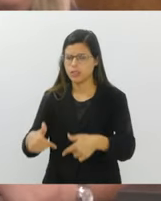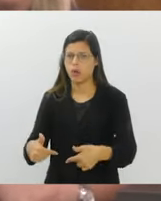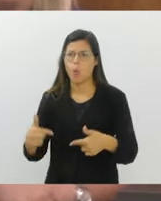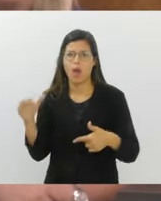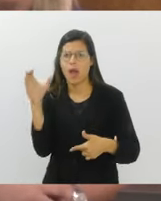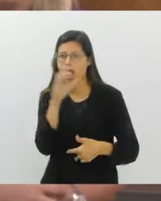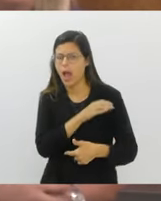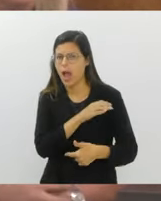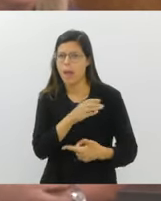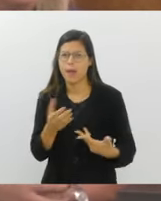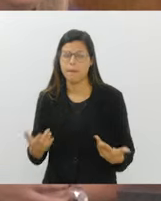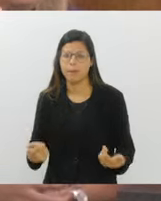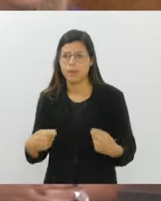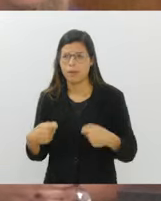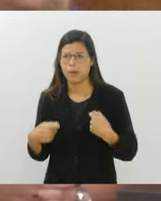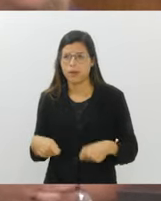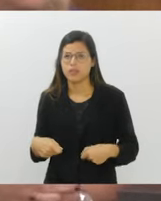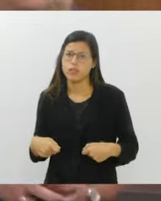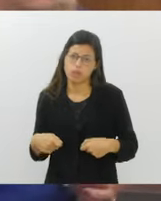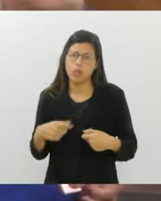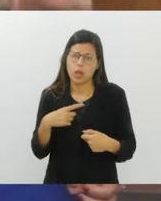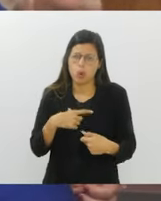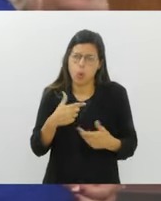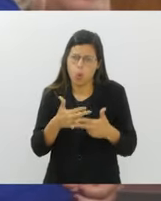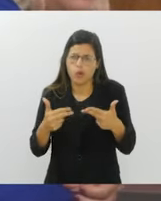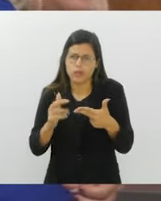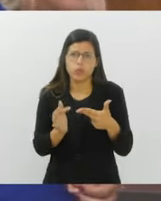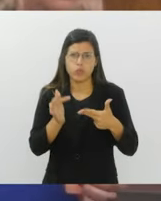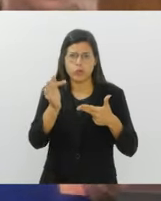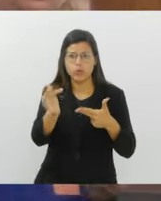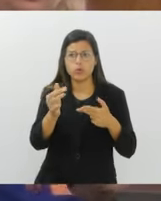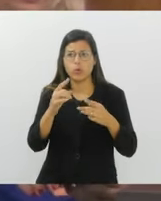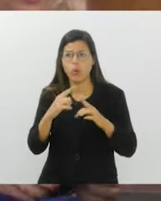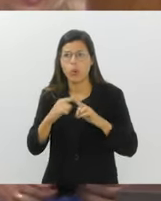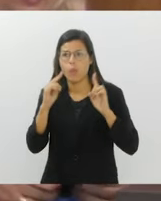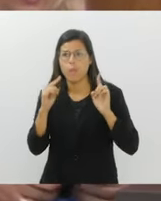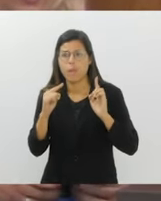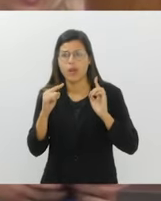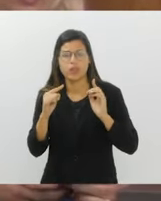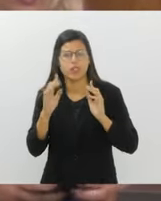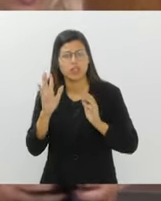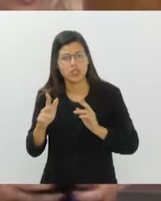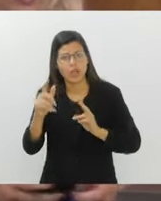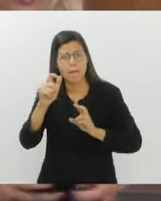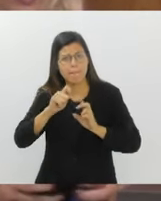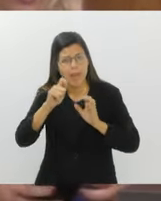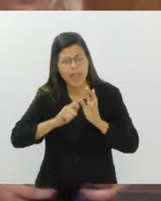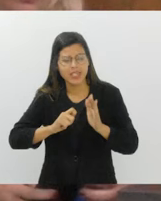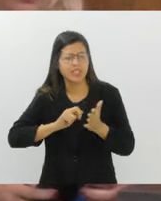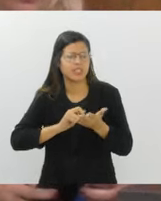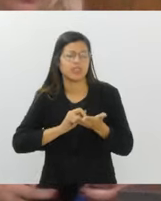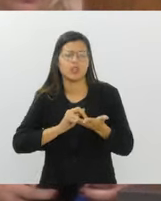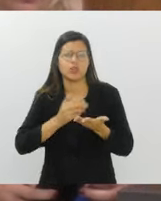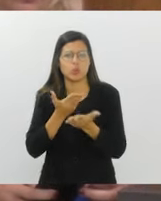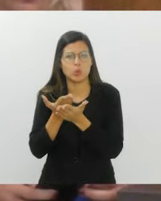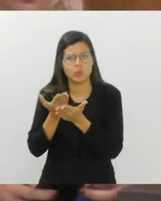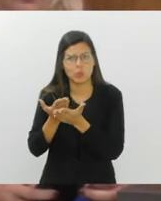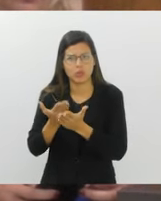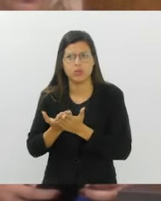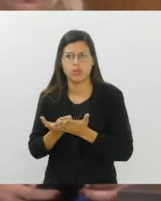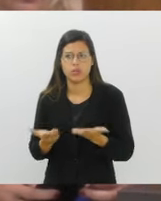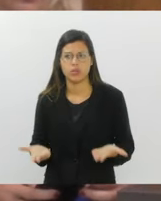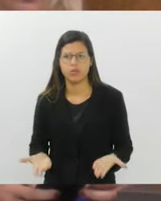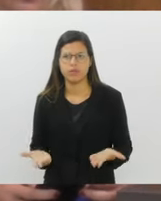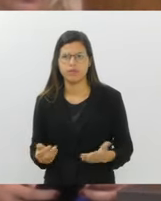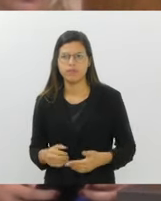que são imediatas. Tem questões que são futuro. Eles apontaram, passaram vários meses estudando.